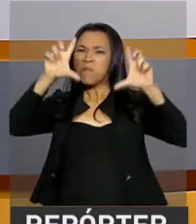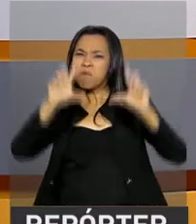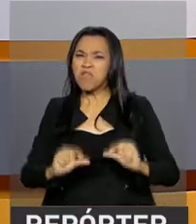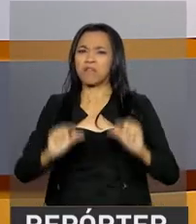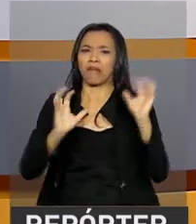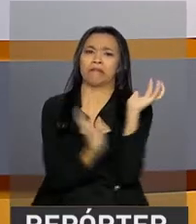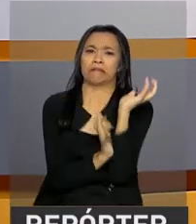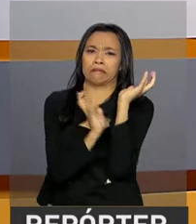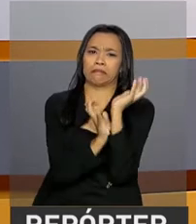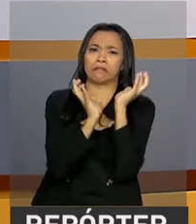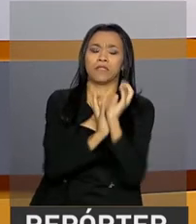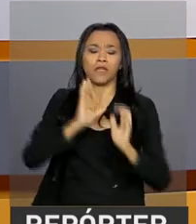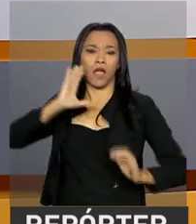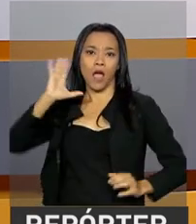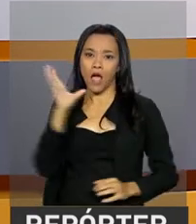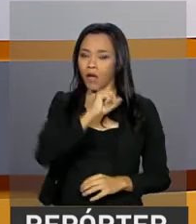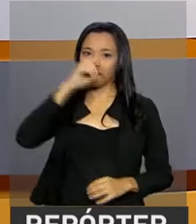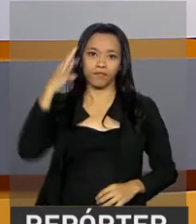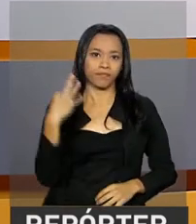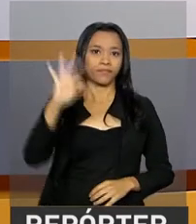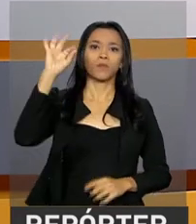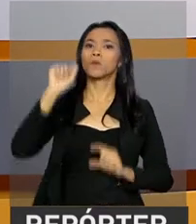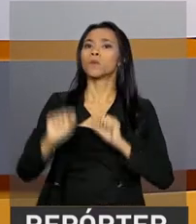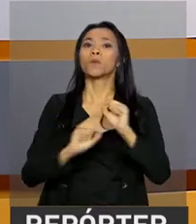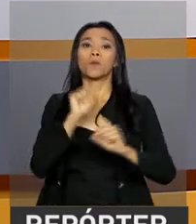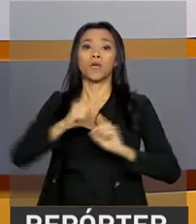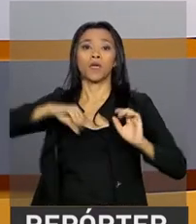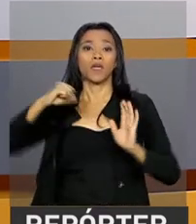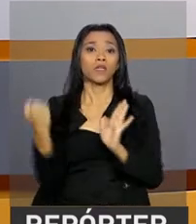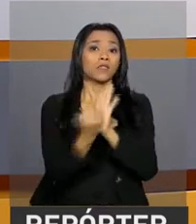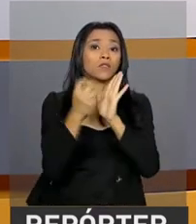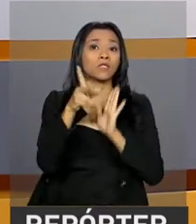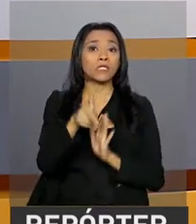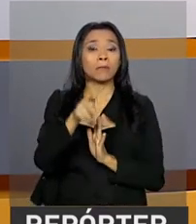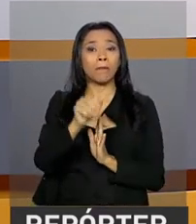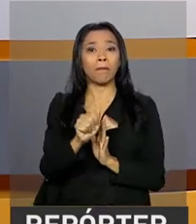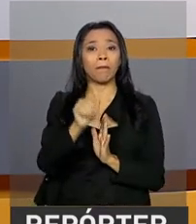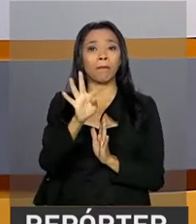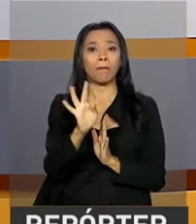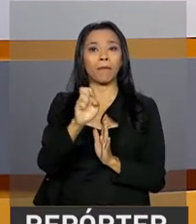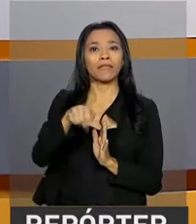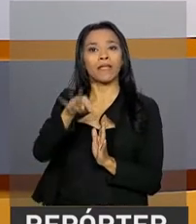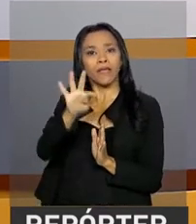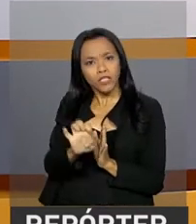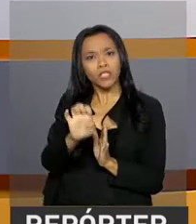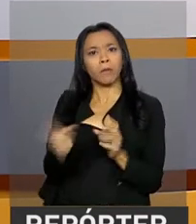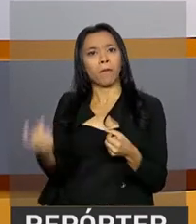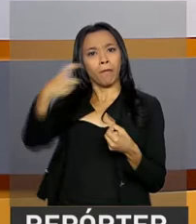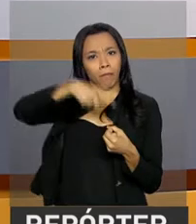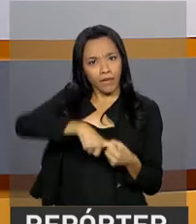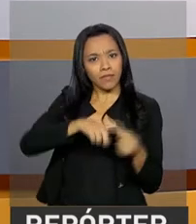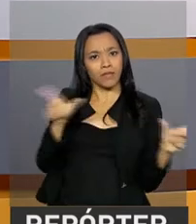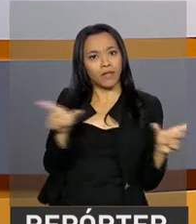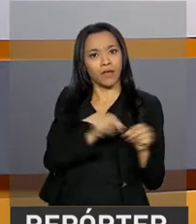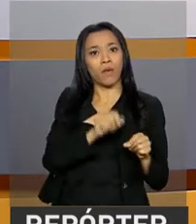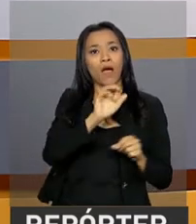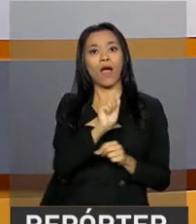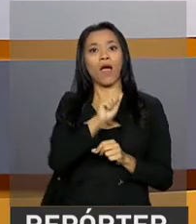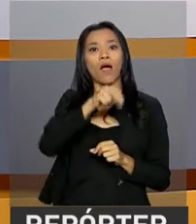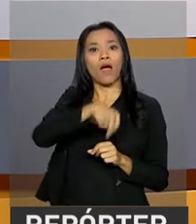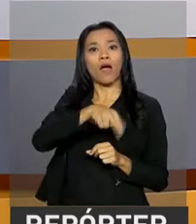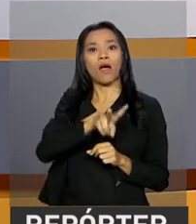burocracia e maior rapidez no registro de patentes de medicamentos uma parceria entre a agência nacional de vigilância sanitária